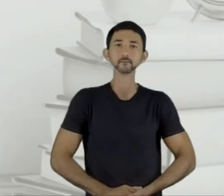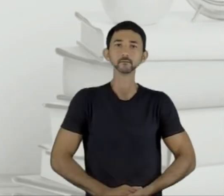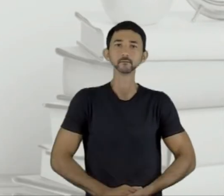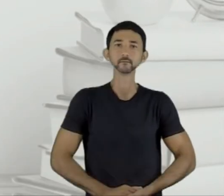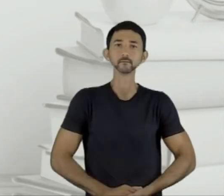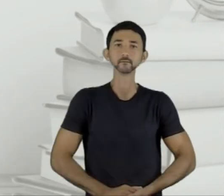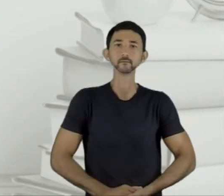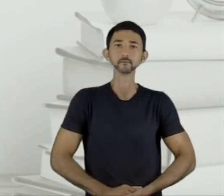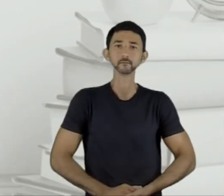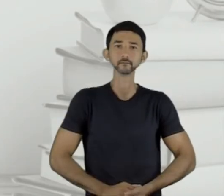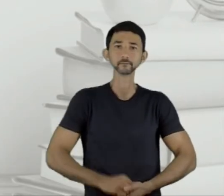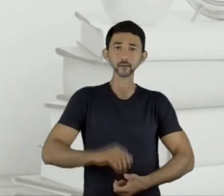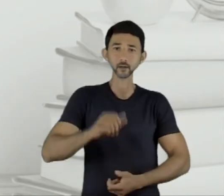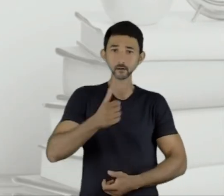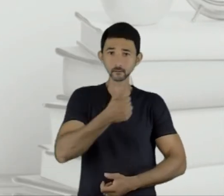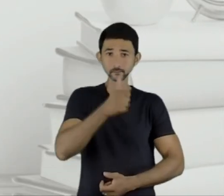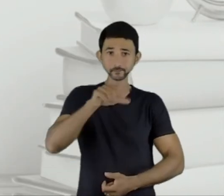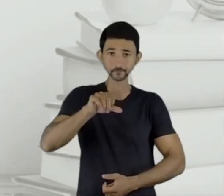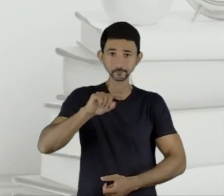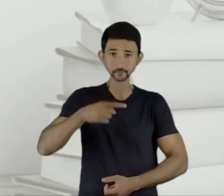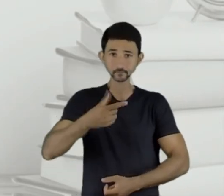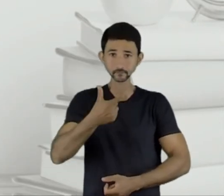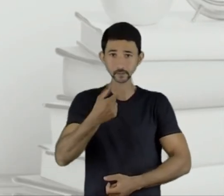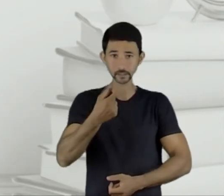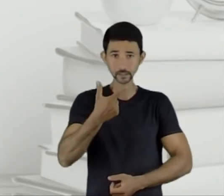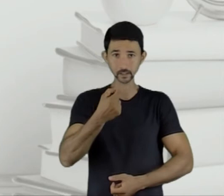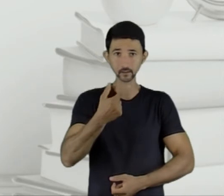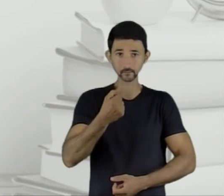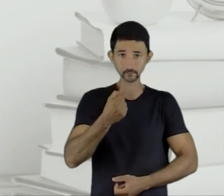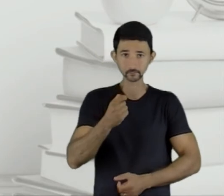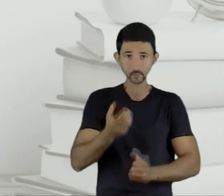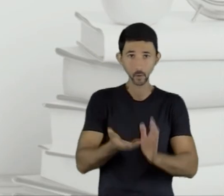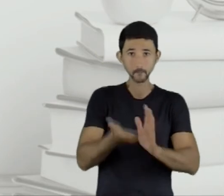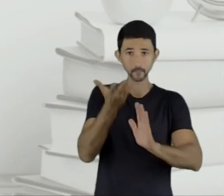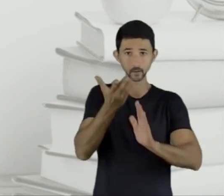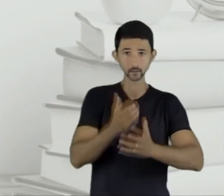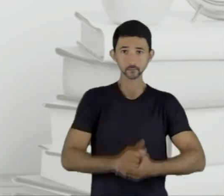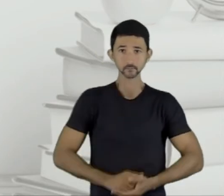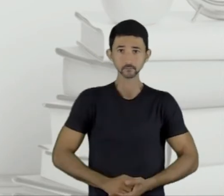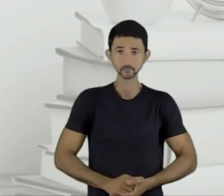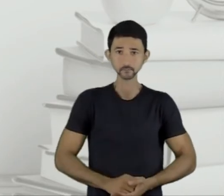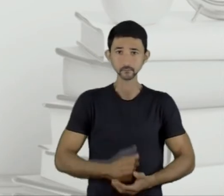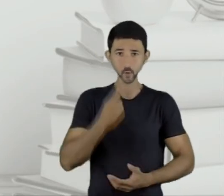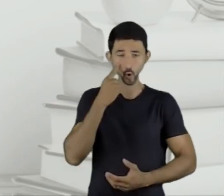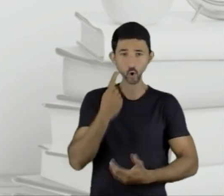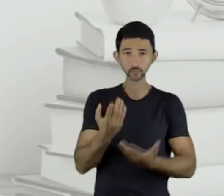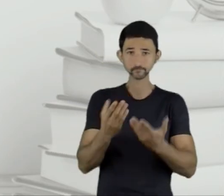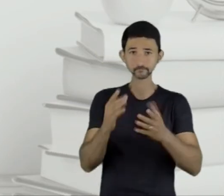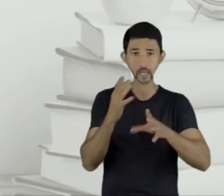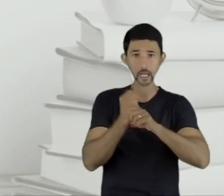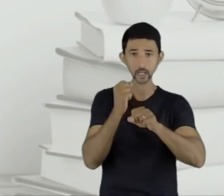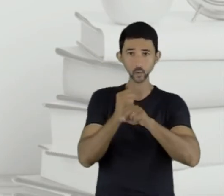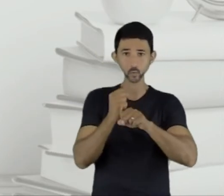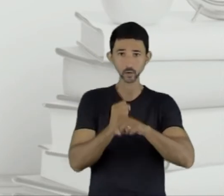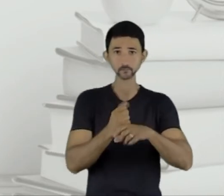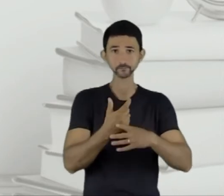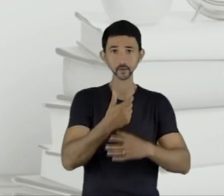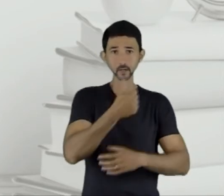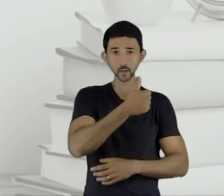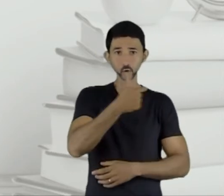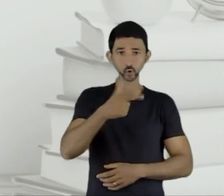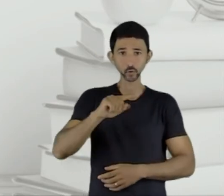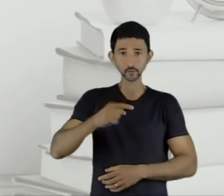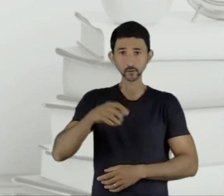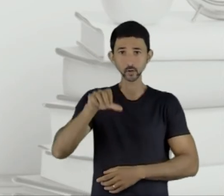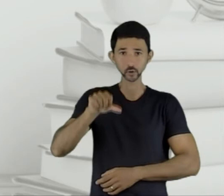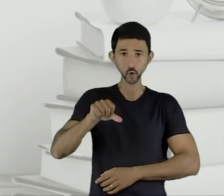maior? R$ 9,20. Nesse caso, ele tem o maior módulo. Então, vamos calcular. 12,9. O